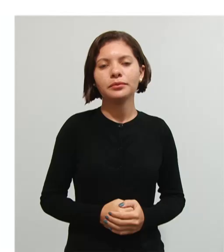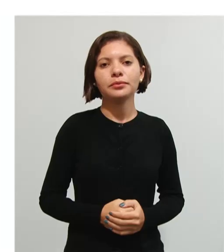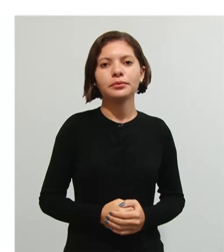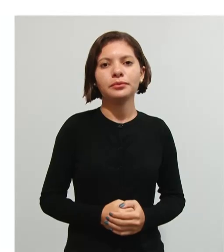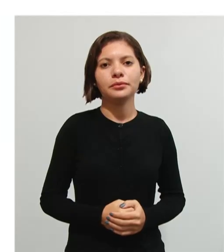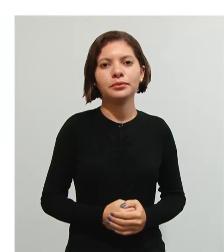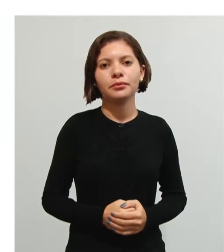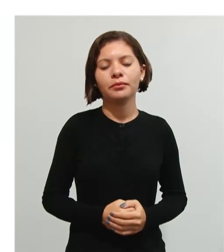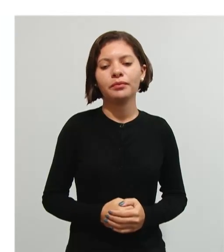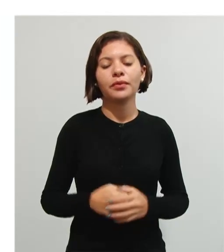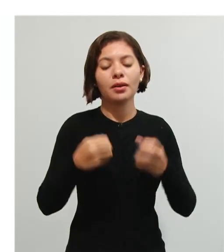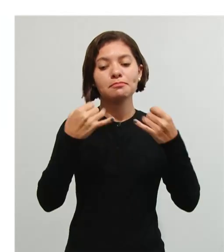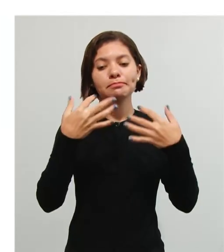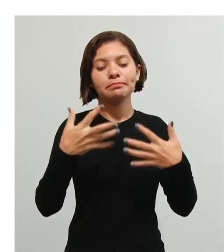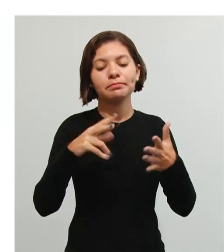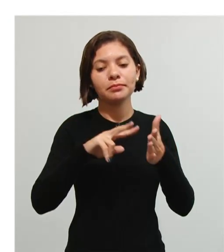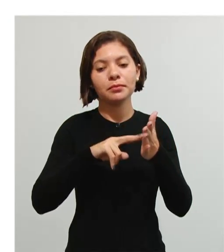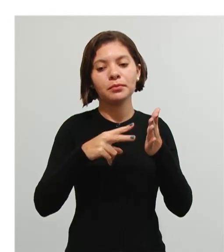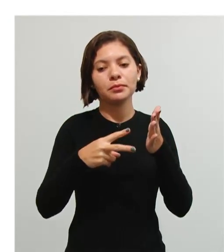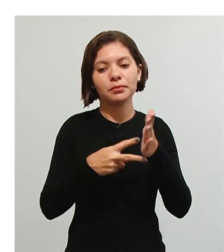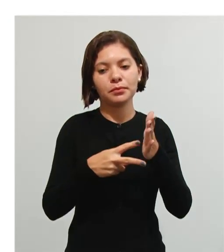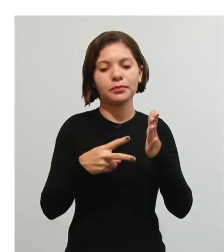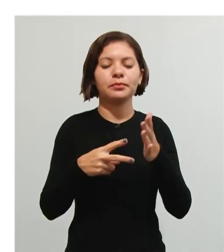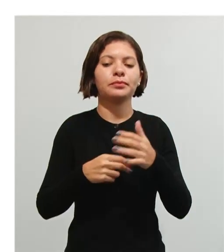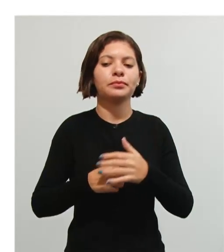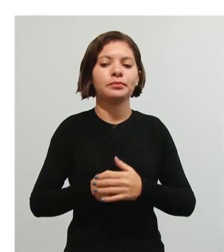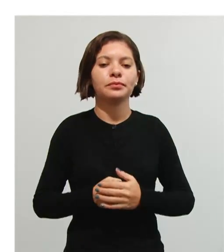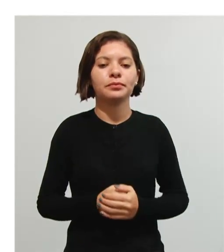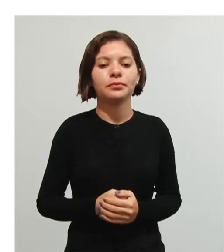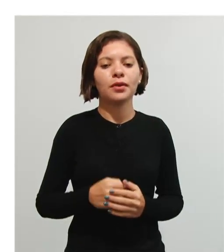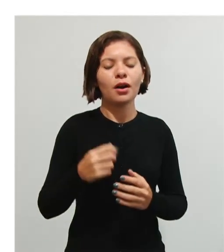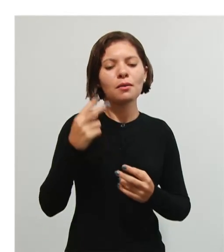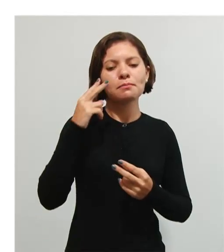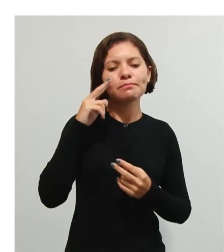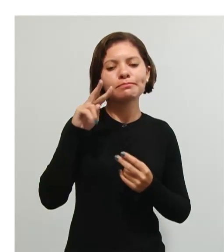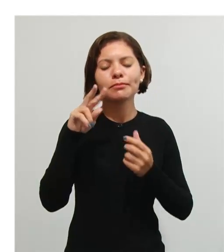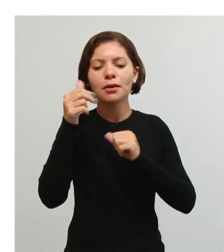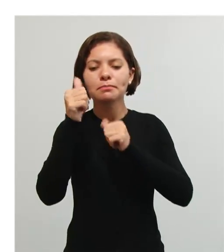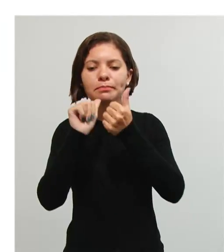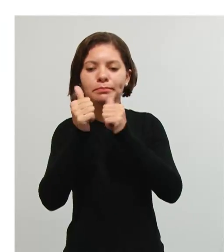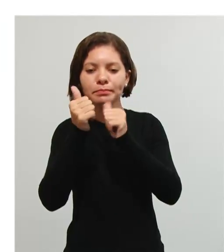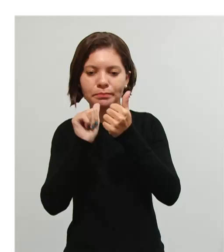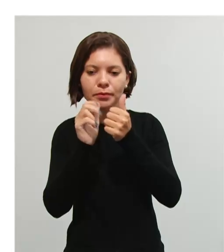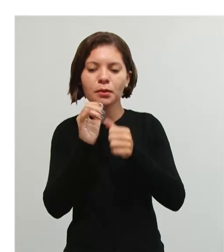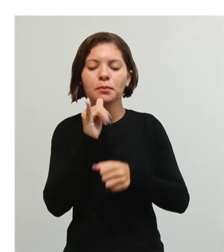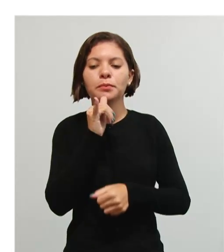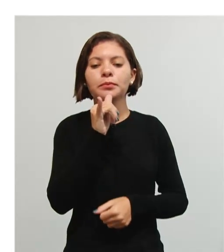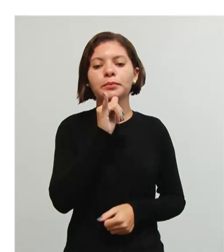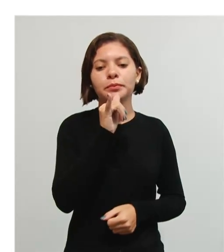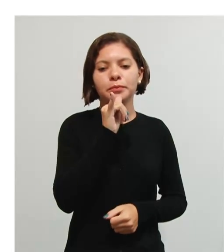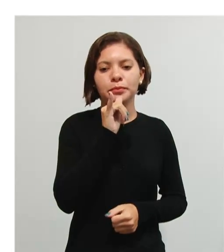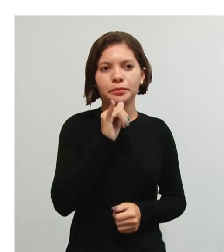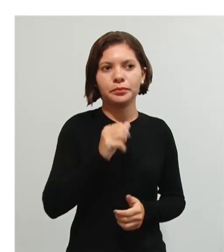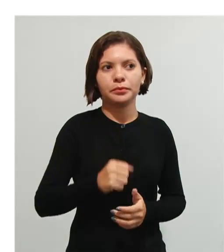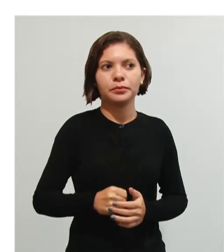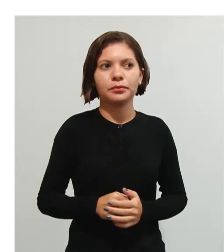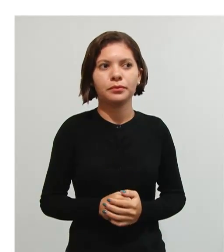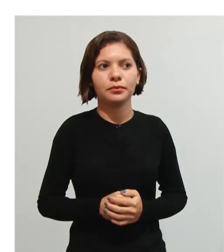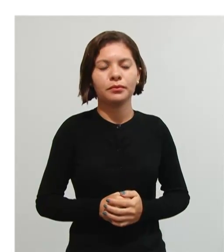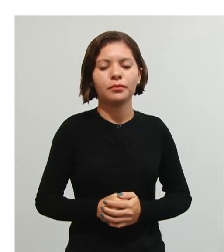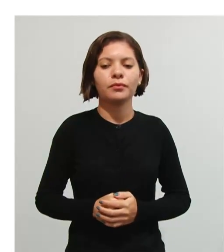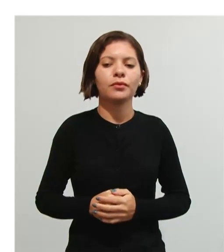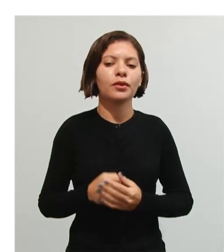temos aqui essa definição, que eles envolvem variáveis suscetíveis de observação. Então, por exemplo, em que medida